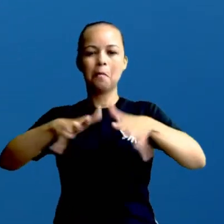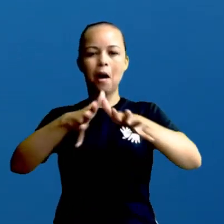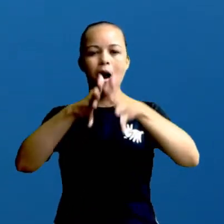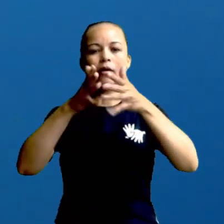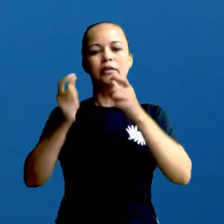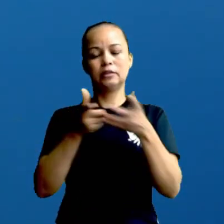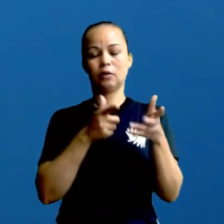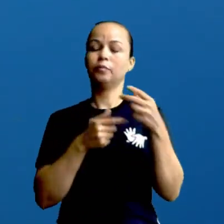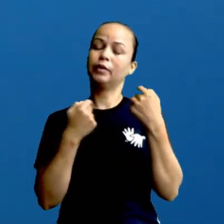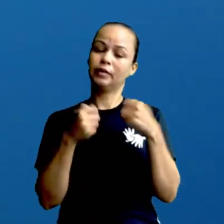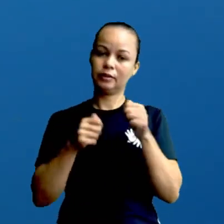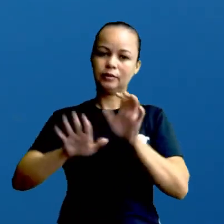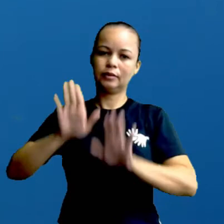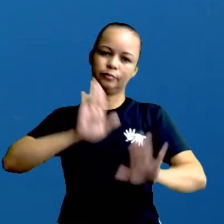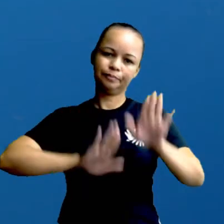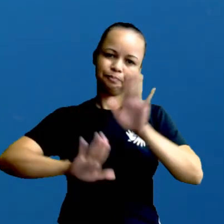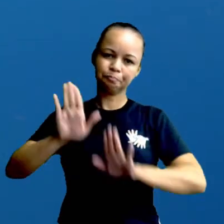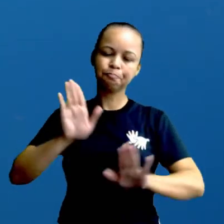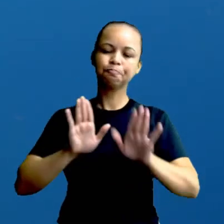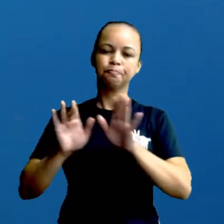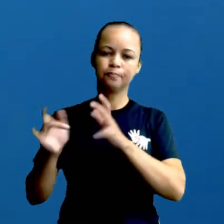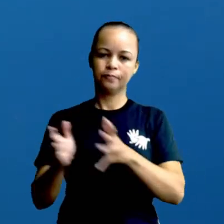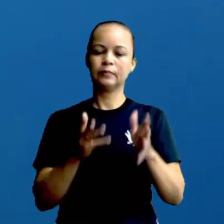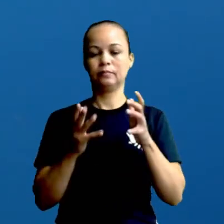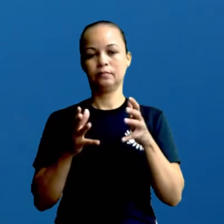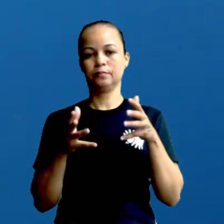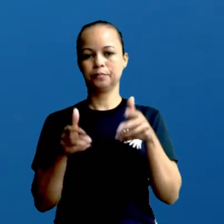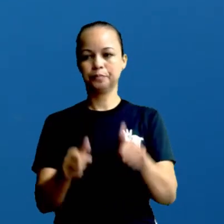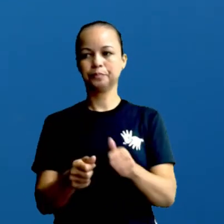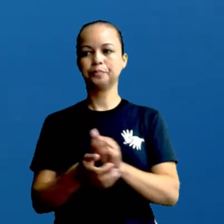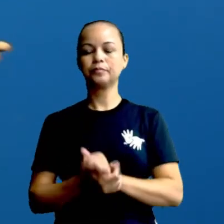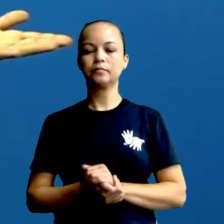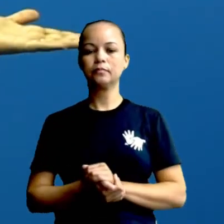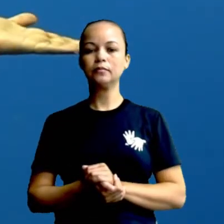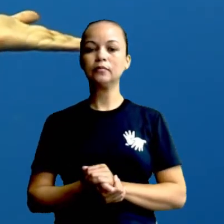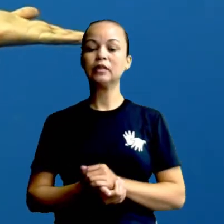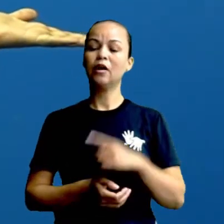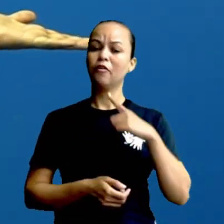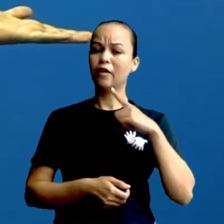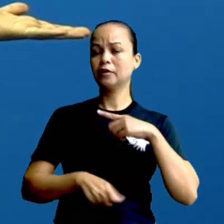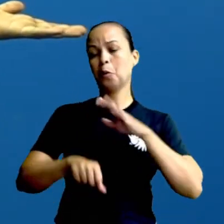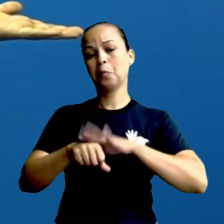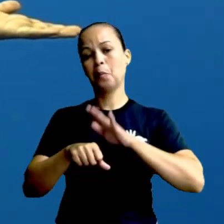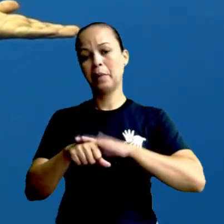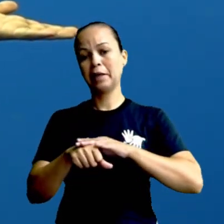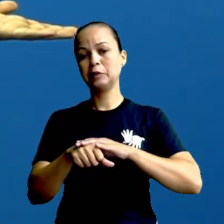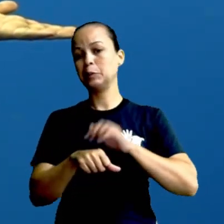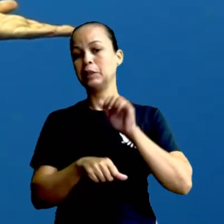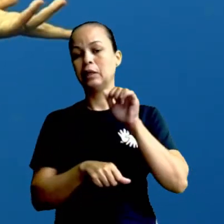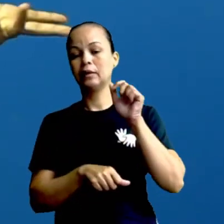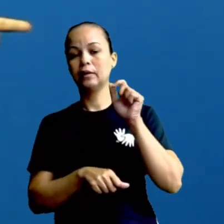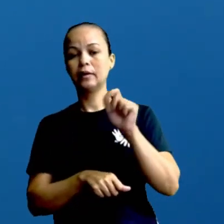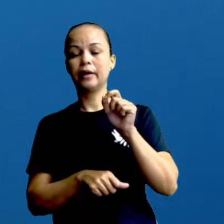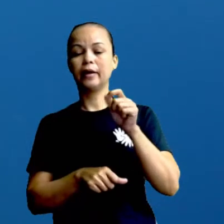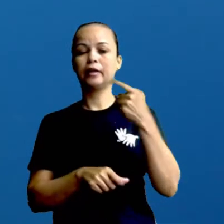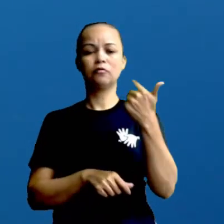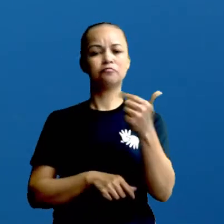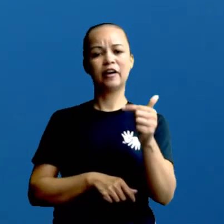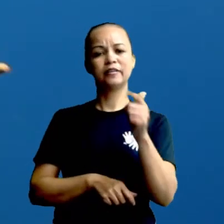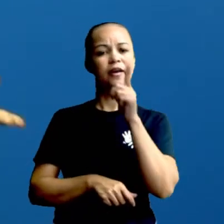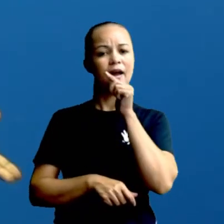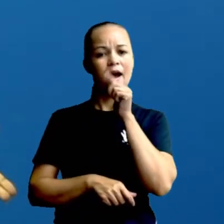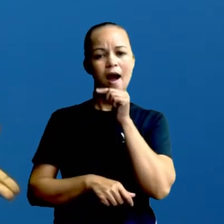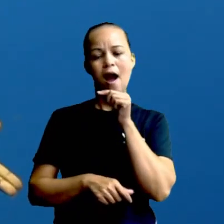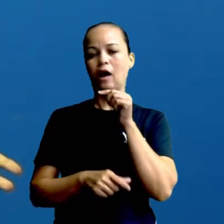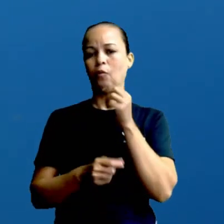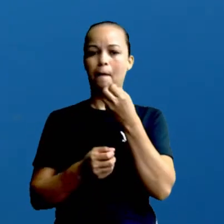nossas ações, esse cuidado, nesse cuidado com o todo. Porque vai chegar um momento que pode ser que a gente não tenha mais essa água tratada, essa água de